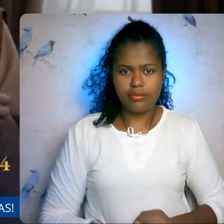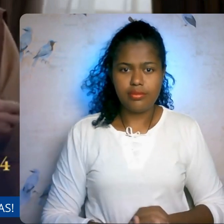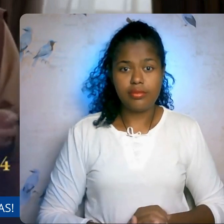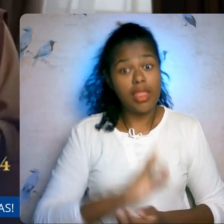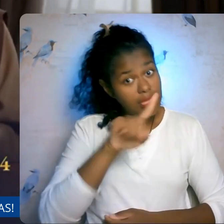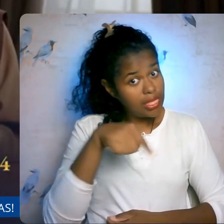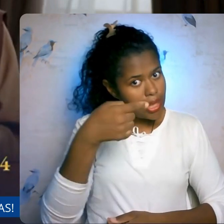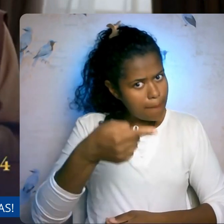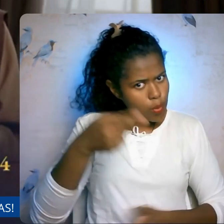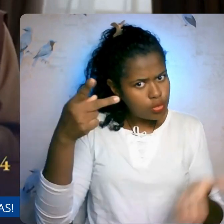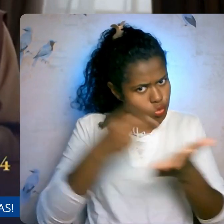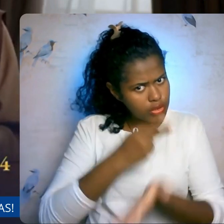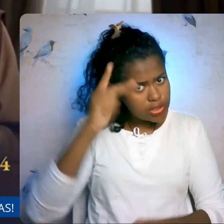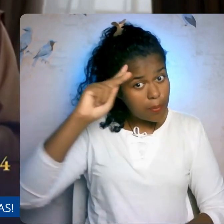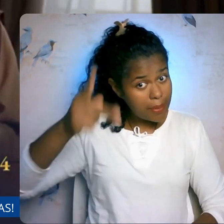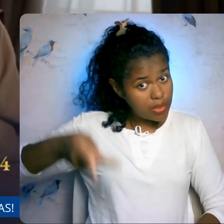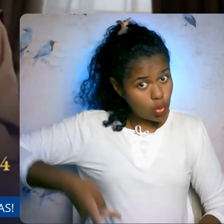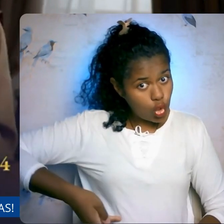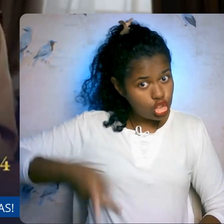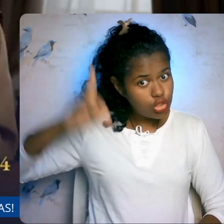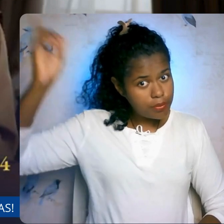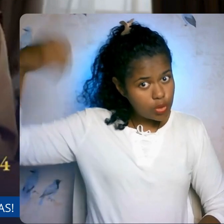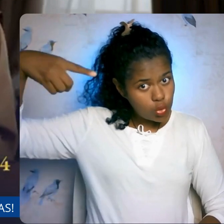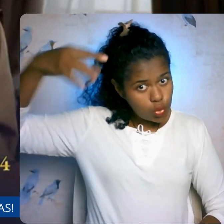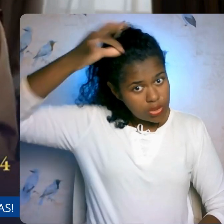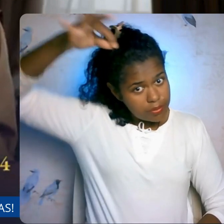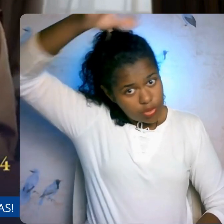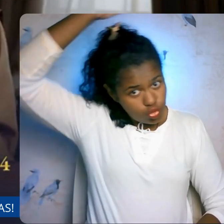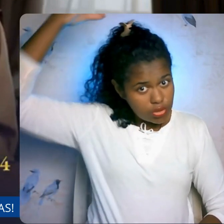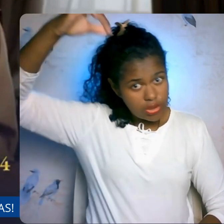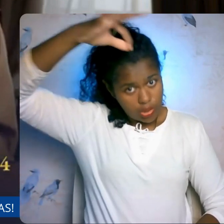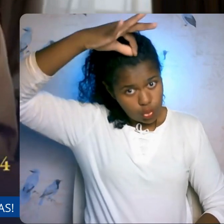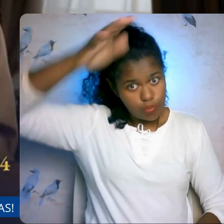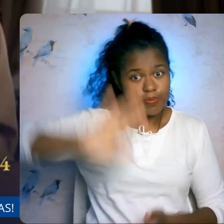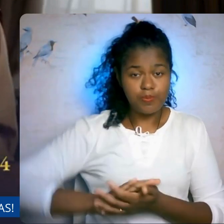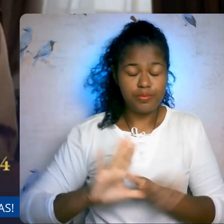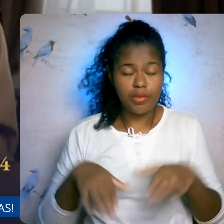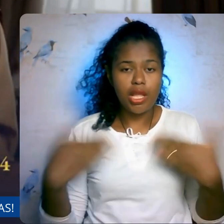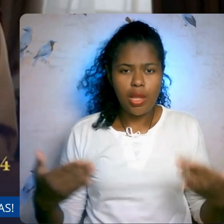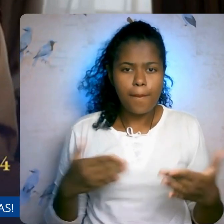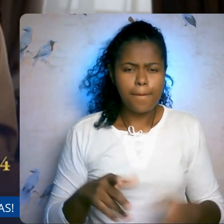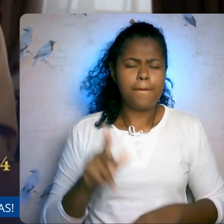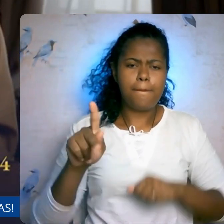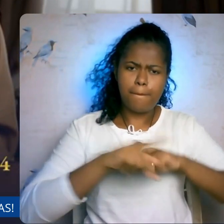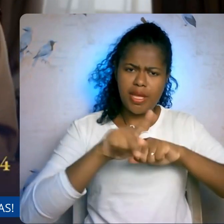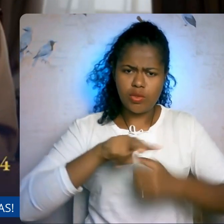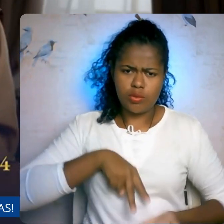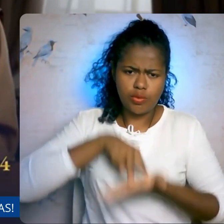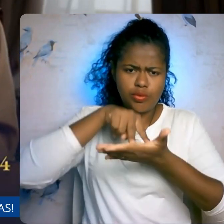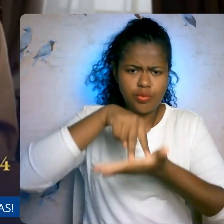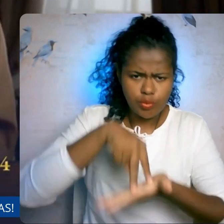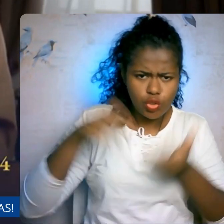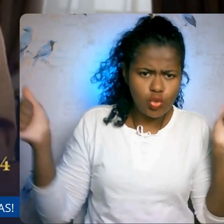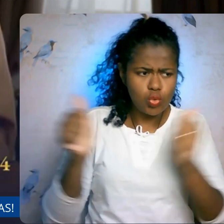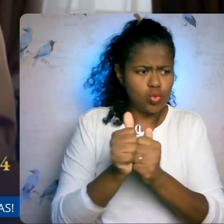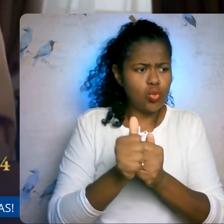Aqui já é depois de Pentecostes, Atos 2,14. Pedro então, pondo-se de pé em